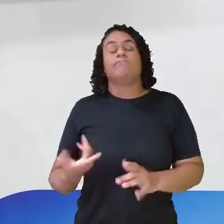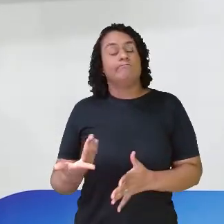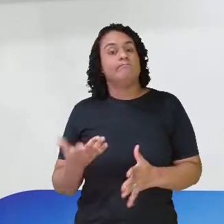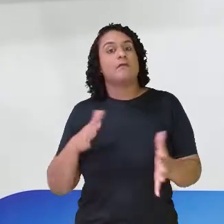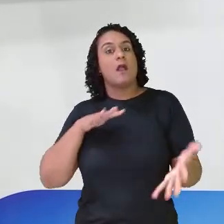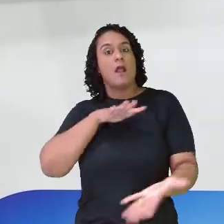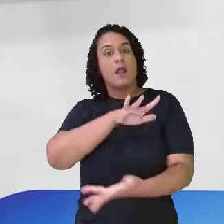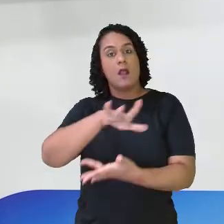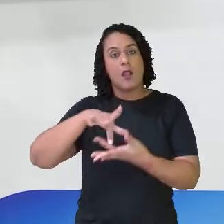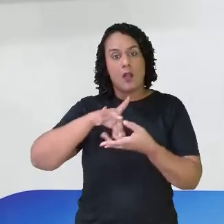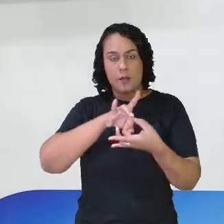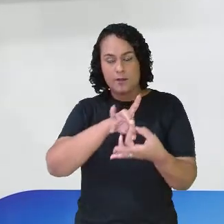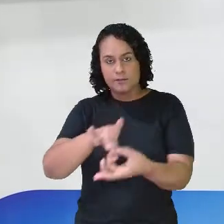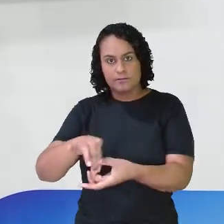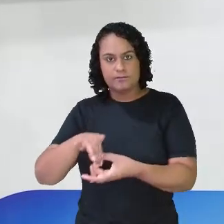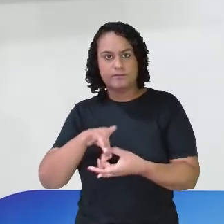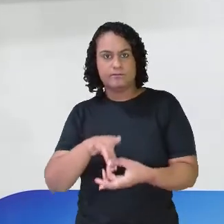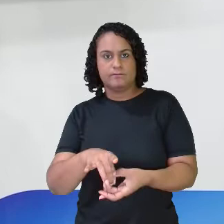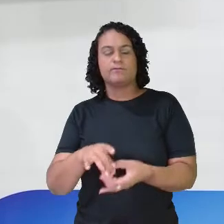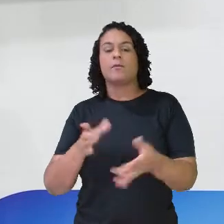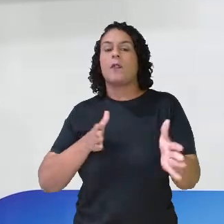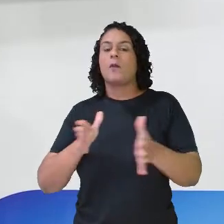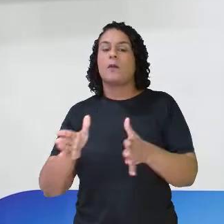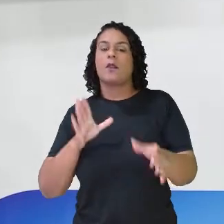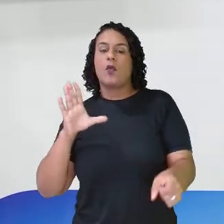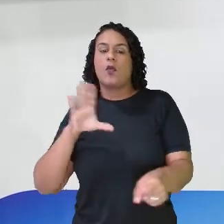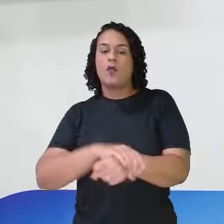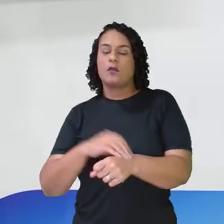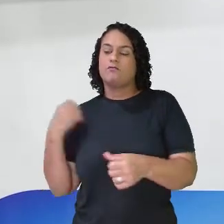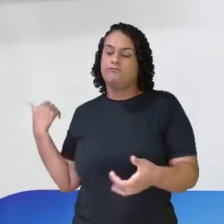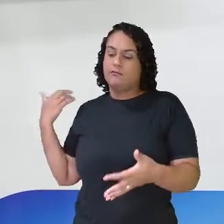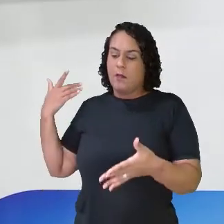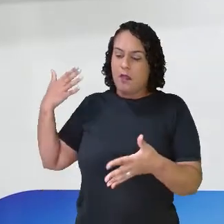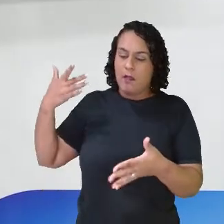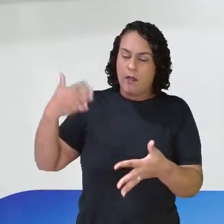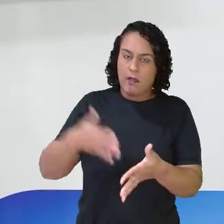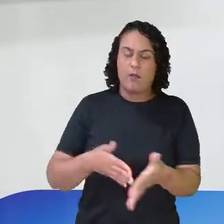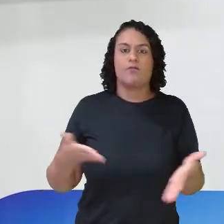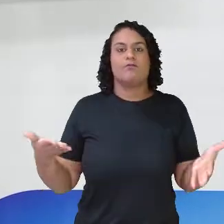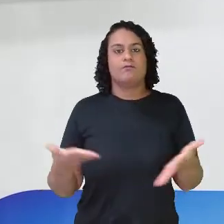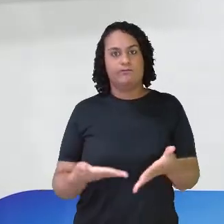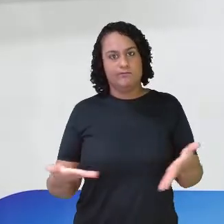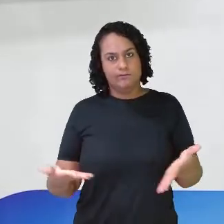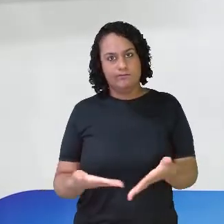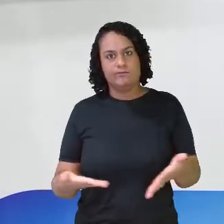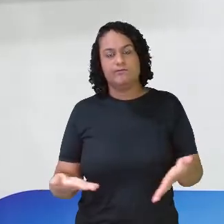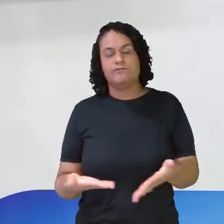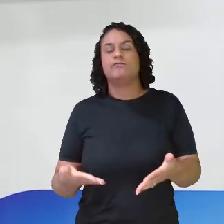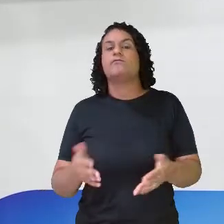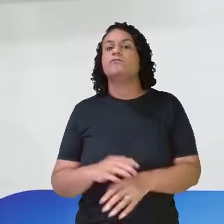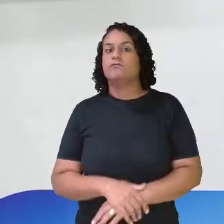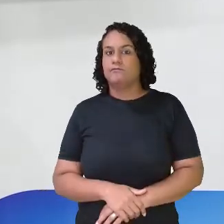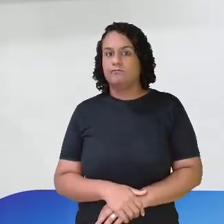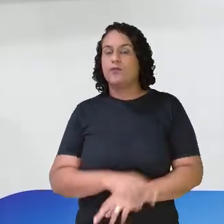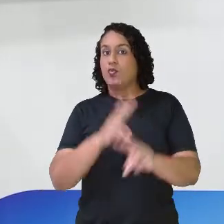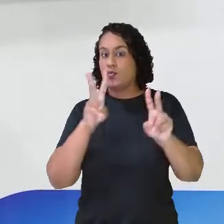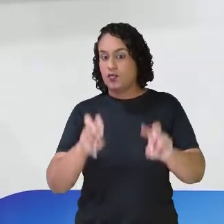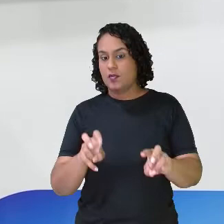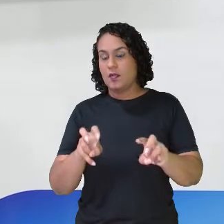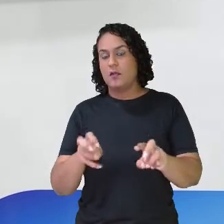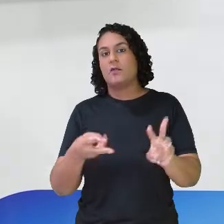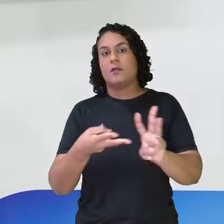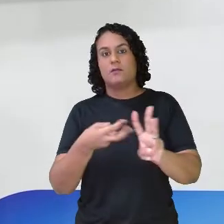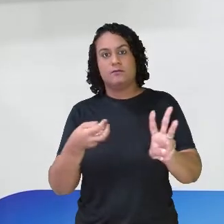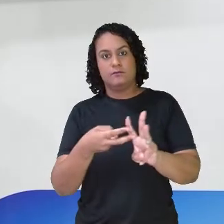globalização, desde o período da colonização, ela tomou conta, né? E as questões indígenas,